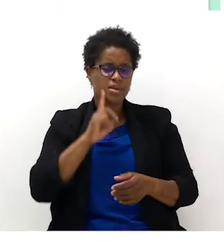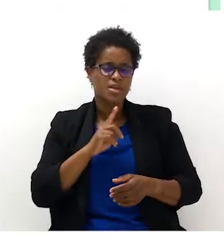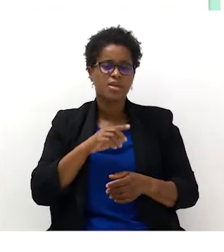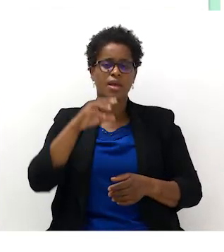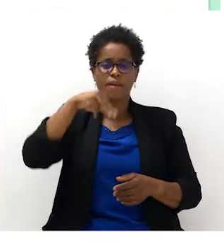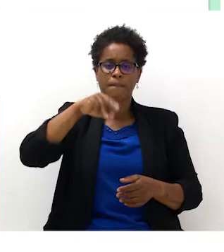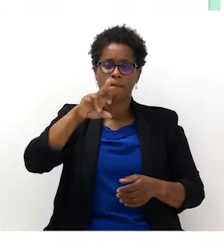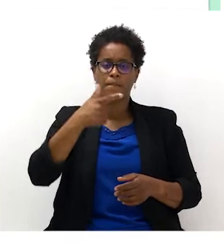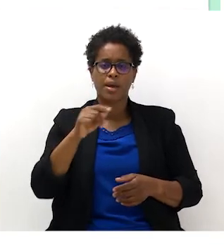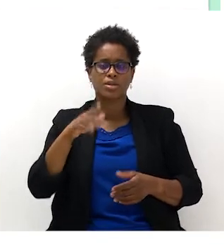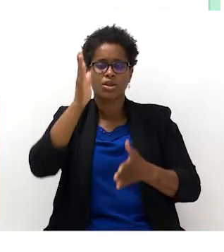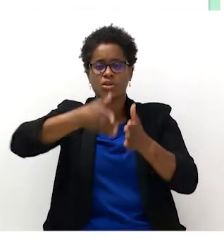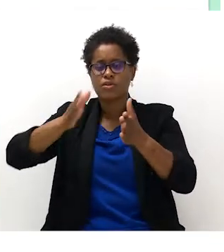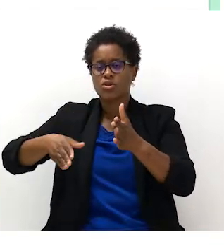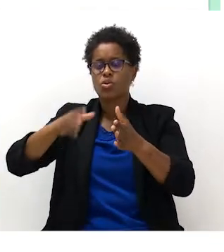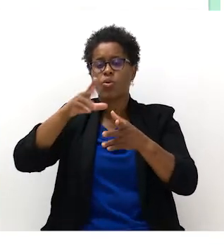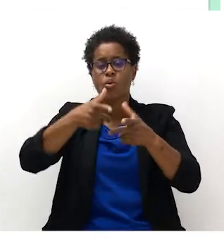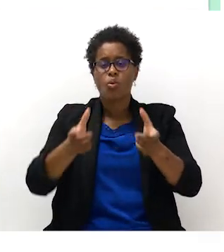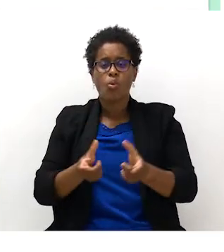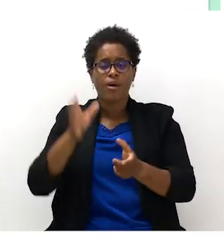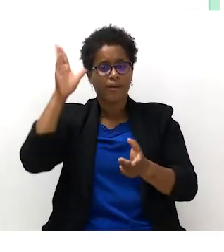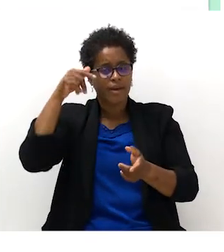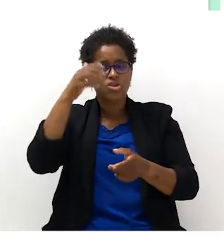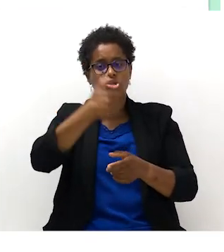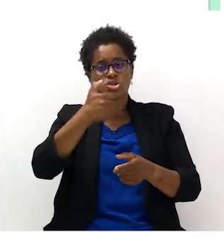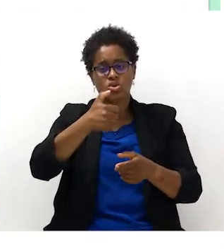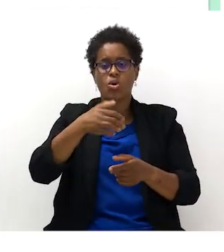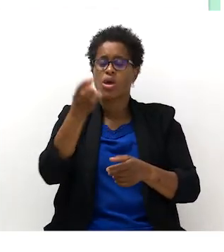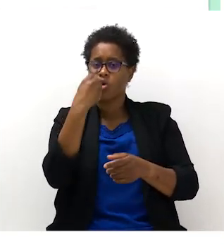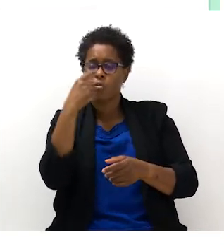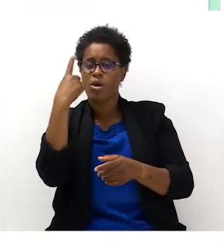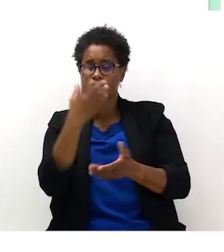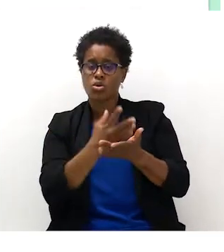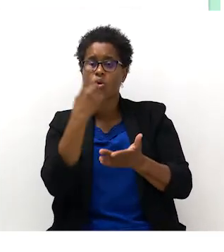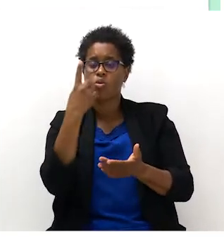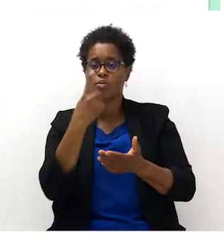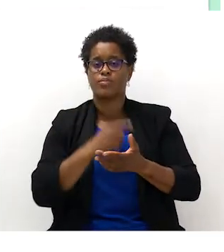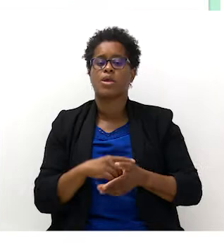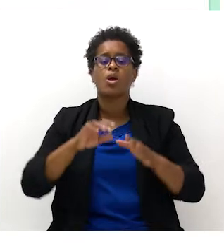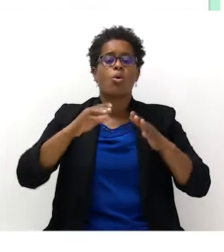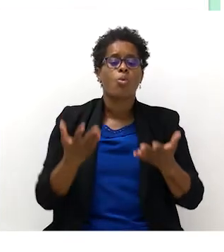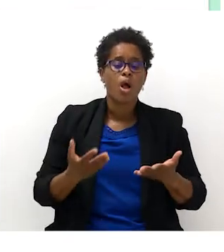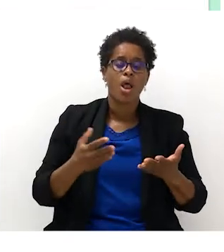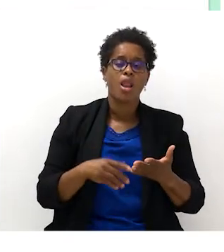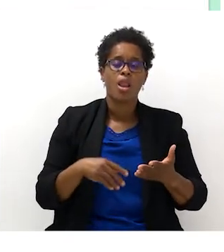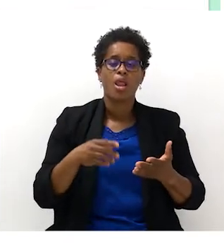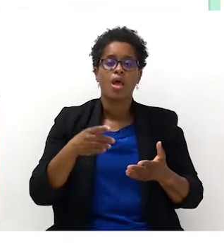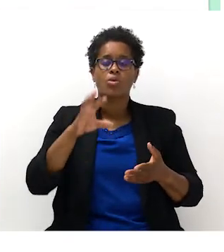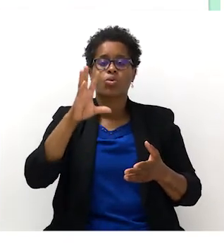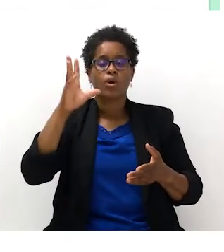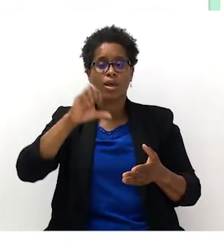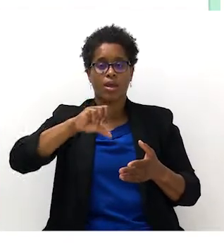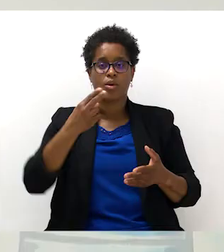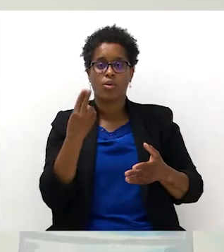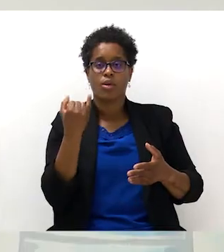5 partes iguais e comer uma dessas partes? Qual é a porção do queijo que a